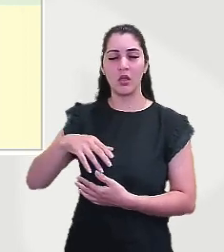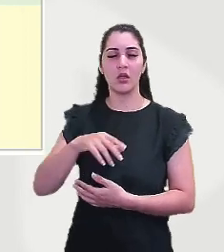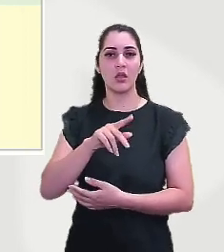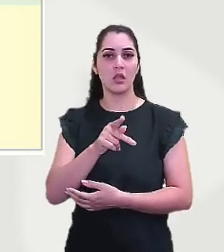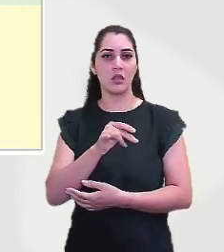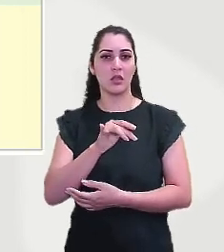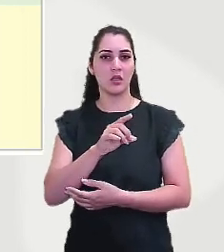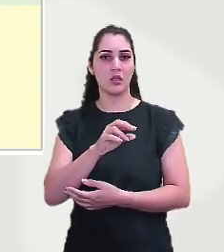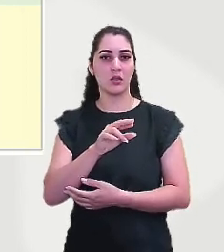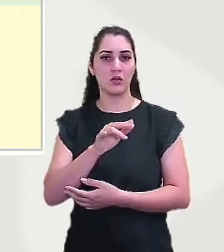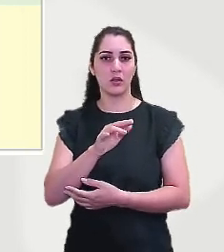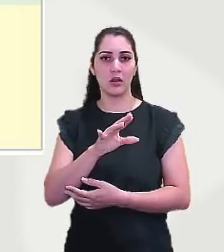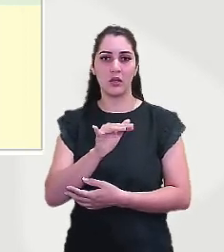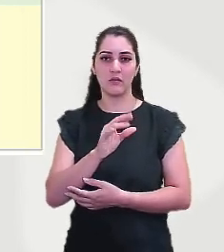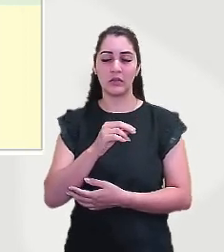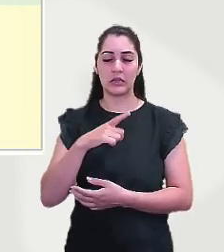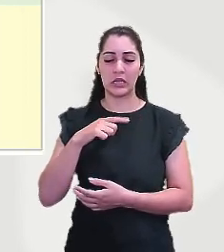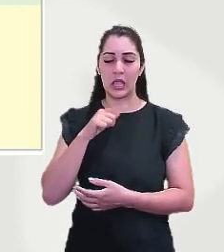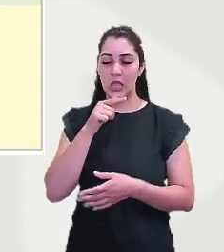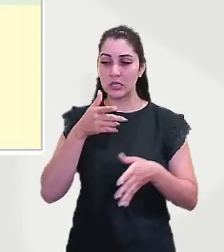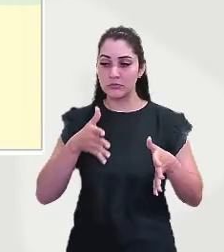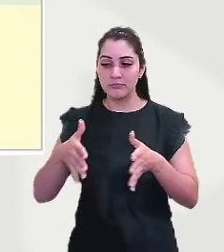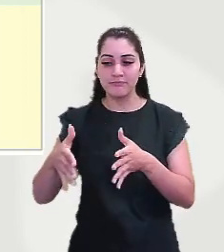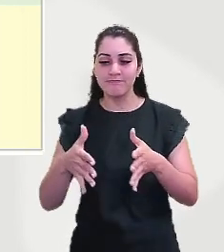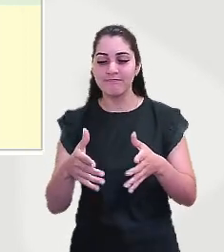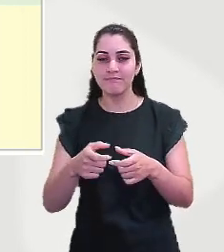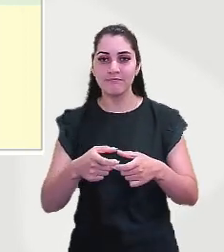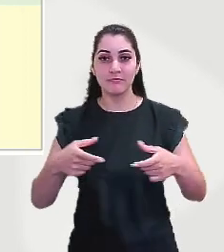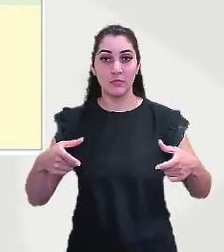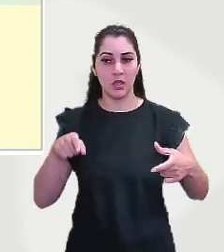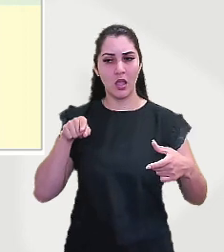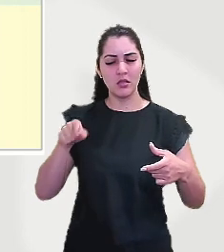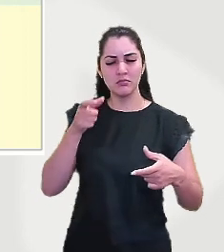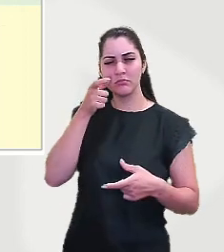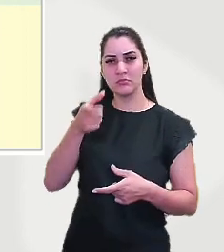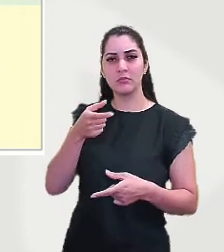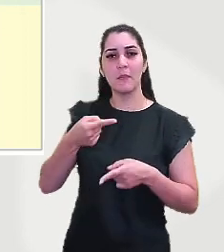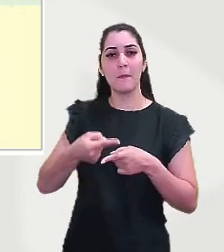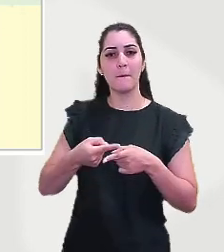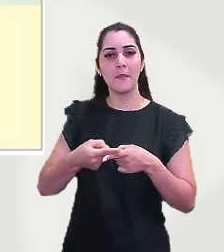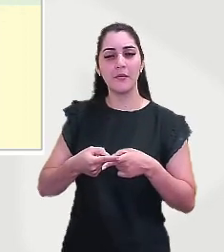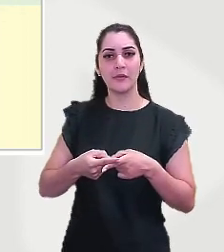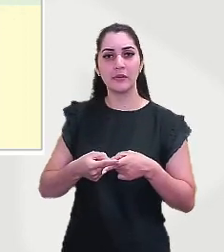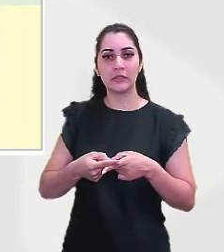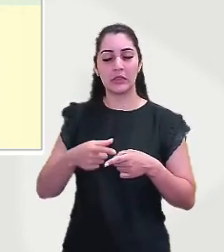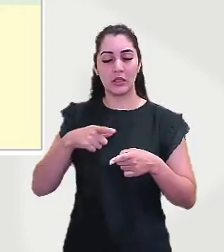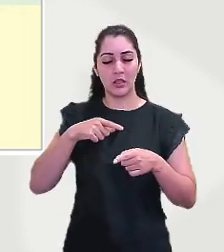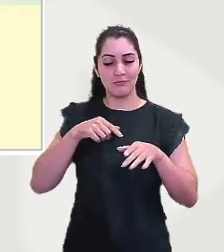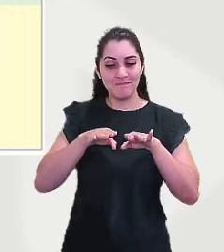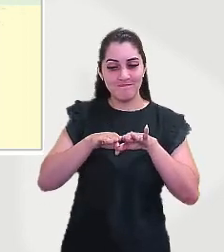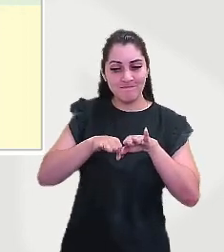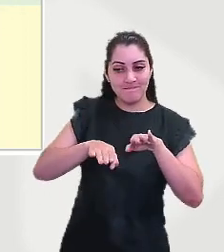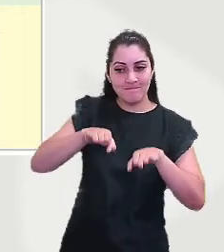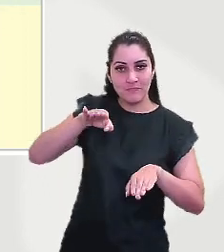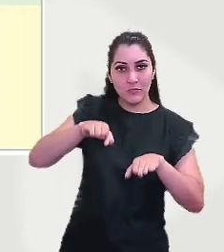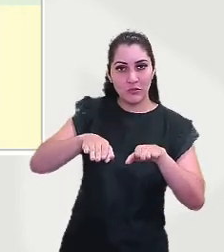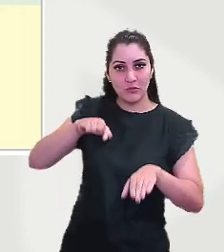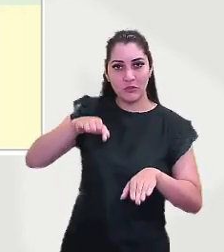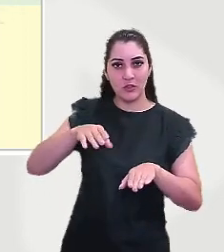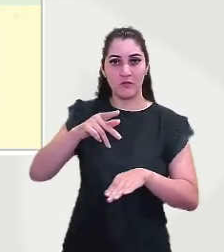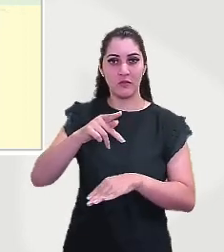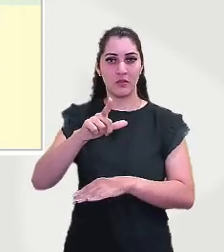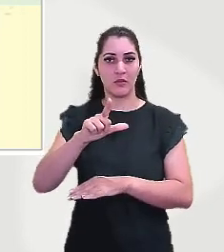bastante grande, com rios. E esses rios de planaltos são interessantes, porque o desnível do rio de planaltos,